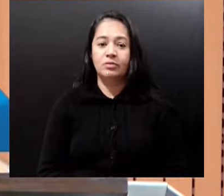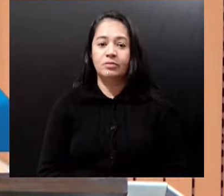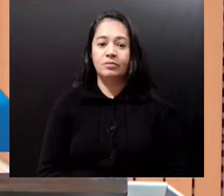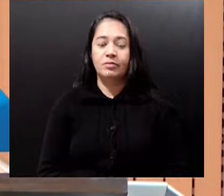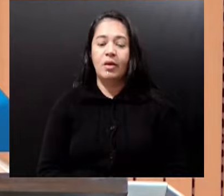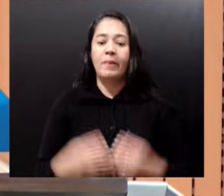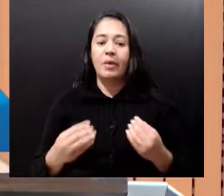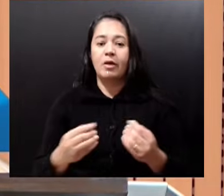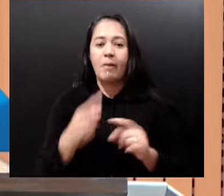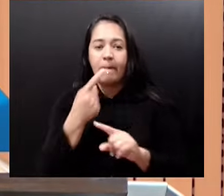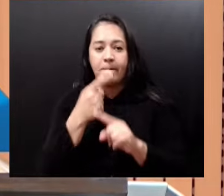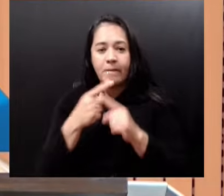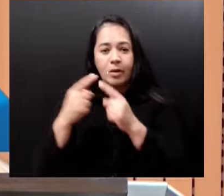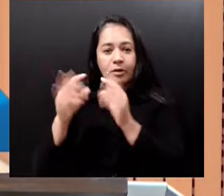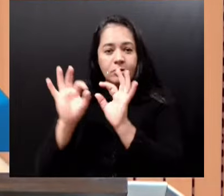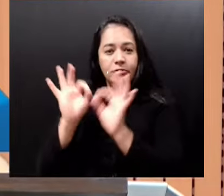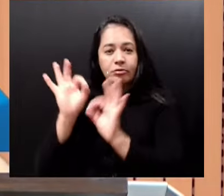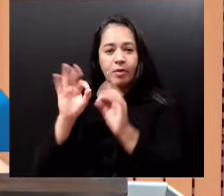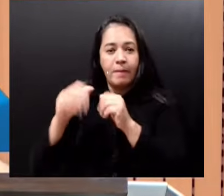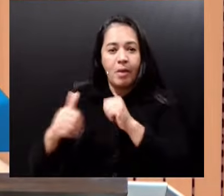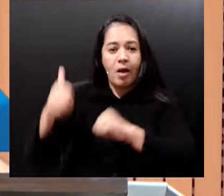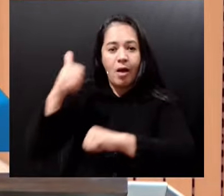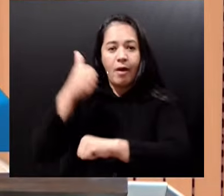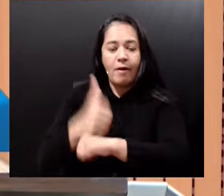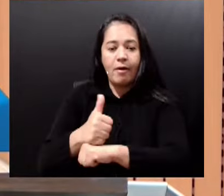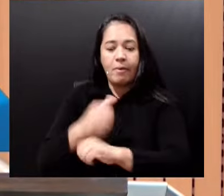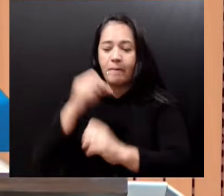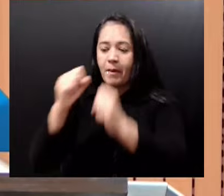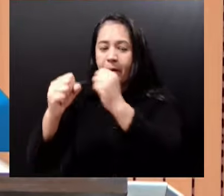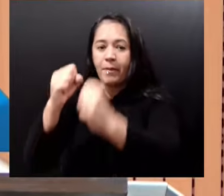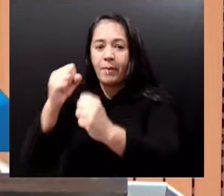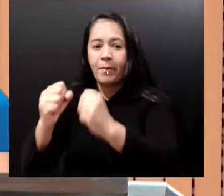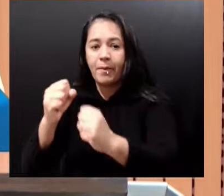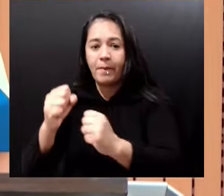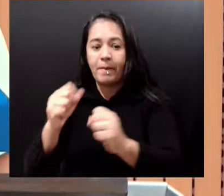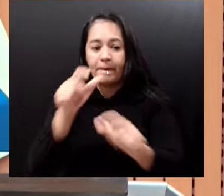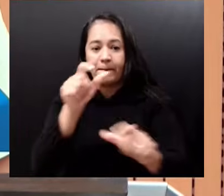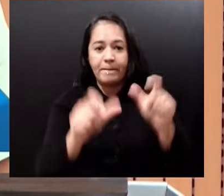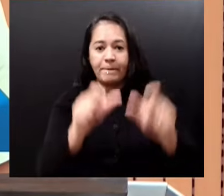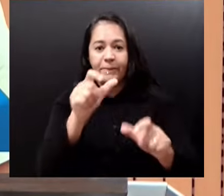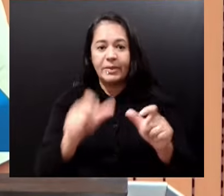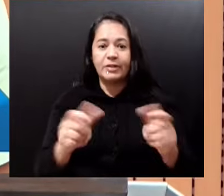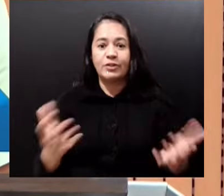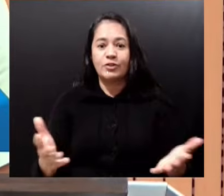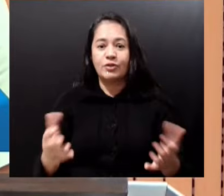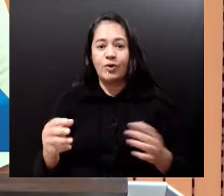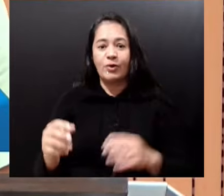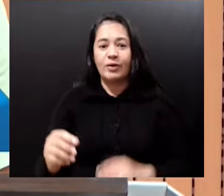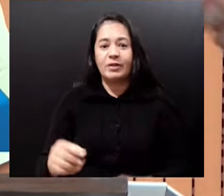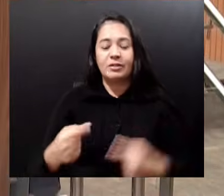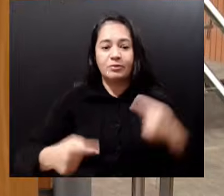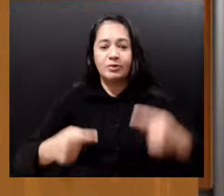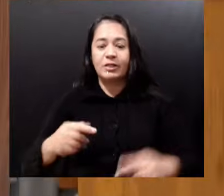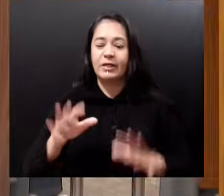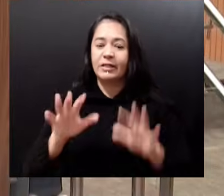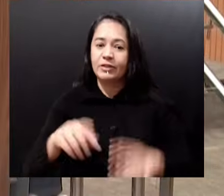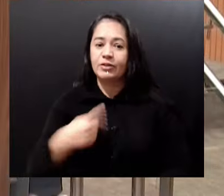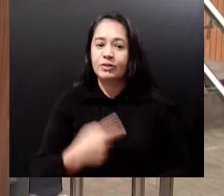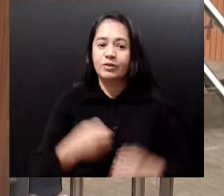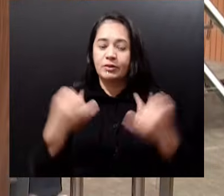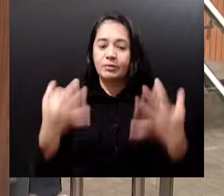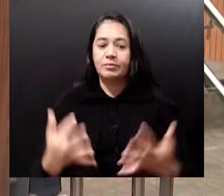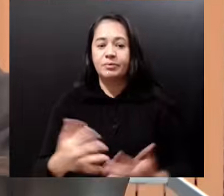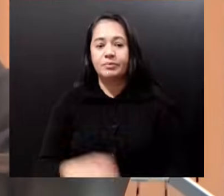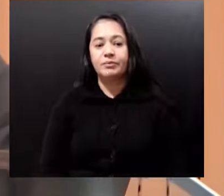de Estado e assassinar membros dos poderes da República. É disso que nós estamos falando. Hoje